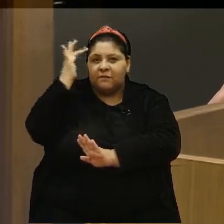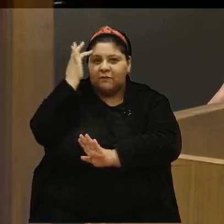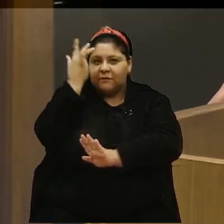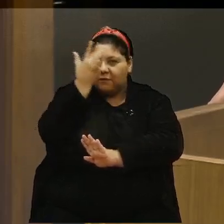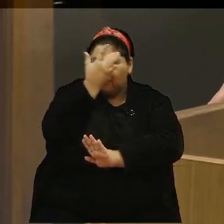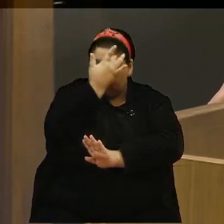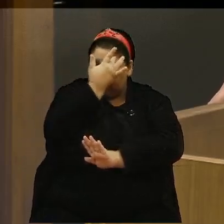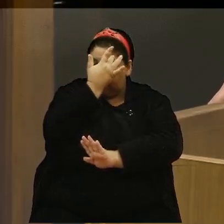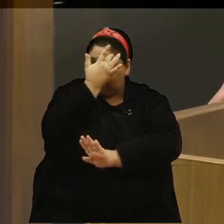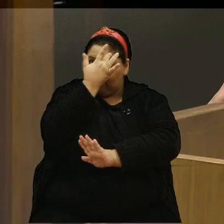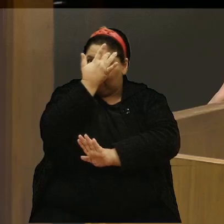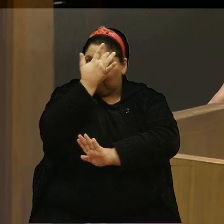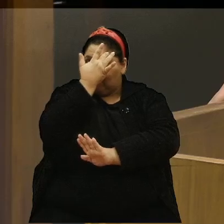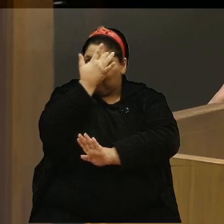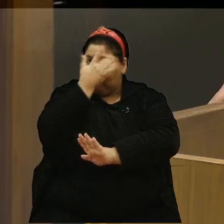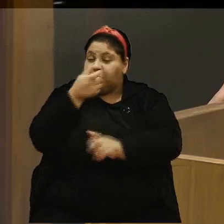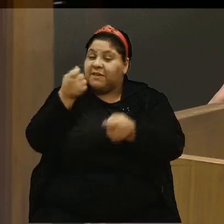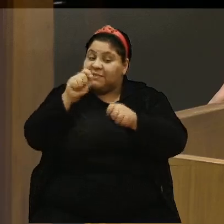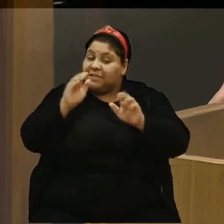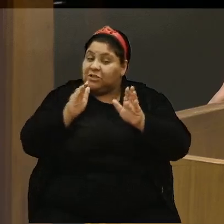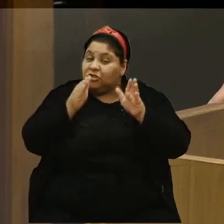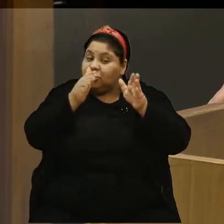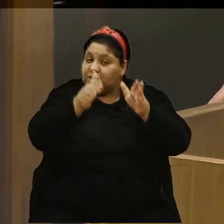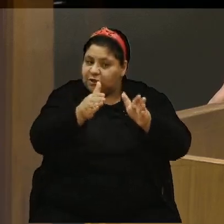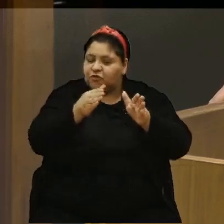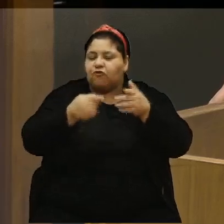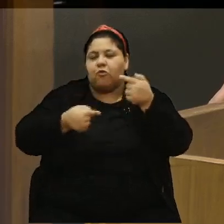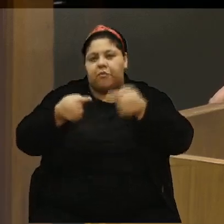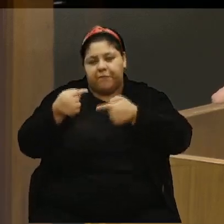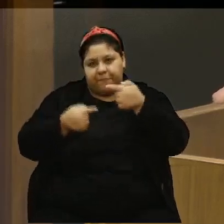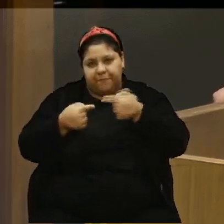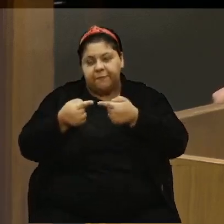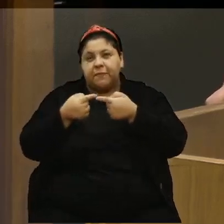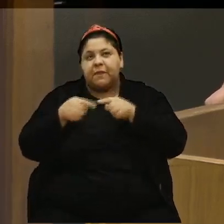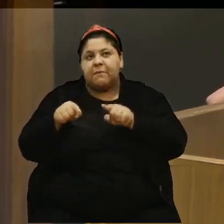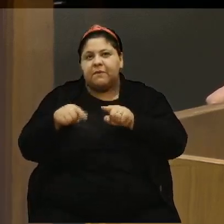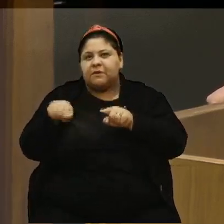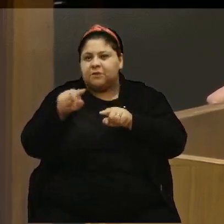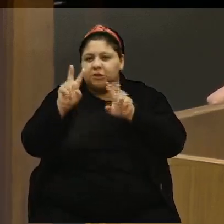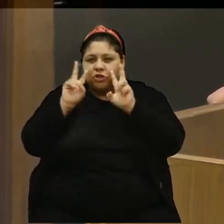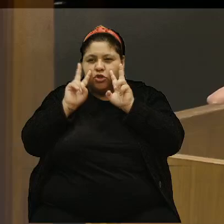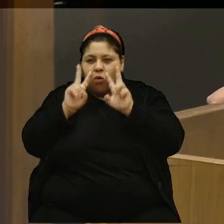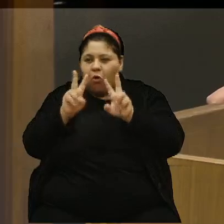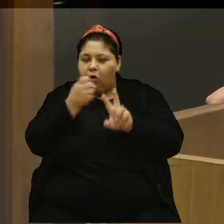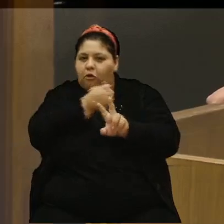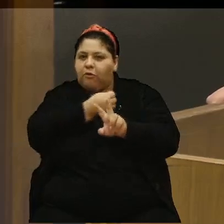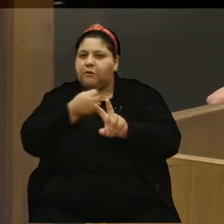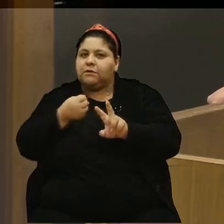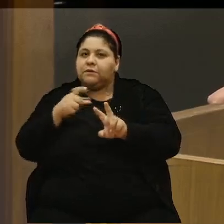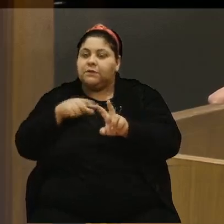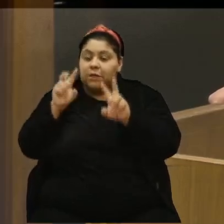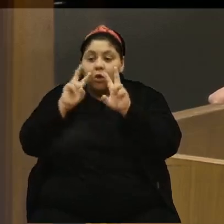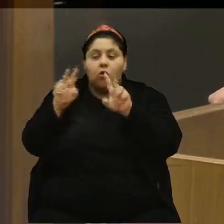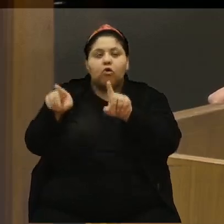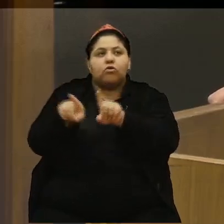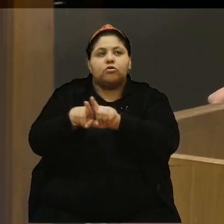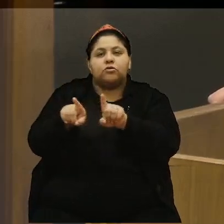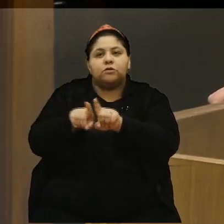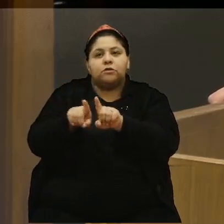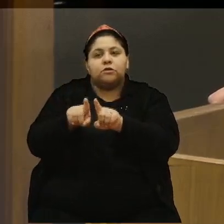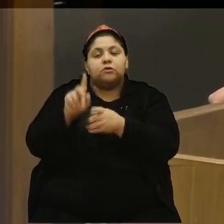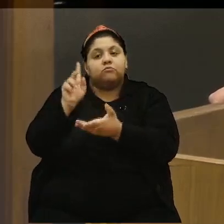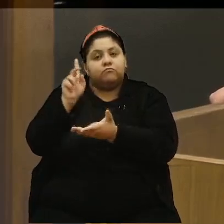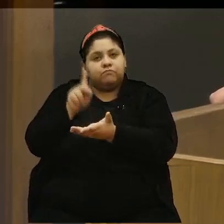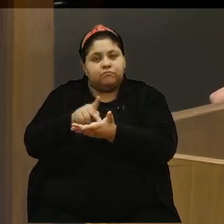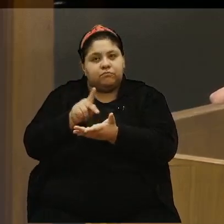uma questão central a ser debatida. Mas se a gente olha esse número, a gente tem que olhar também ainda uma